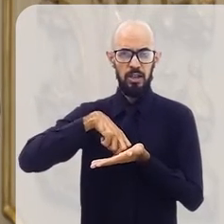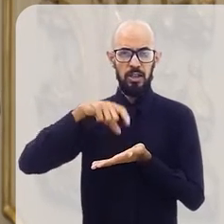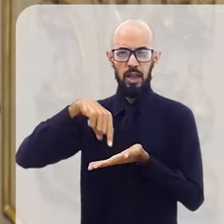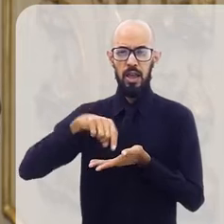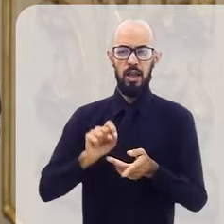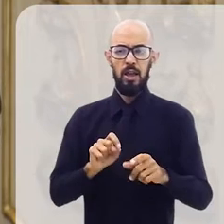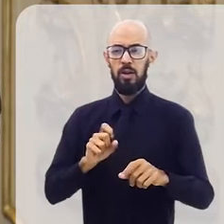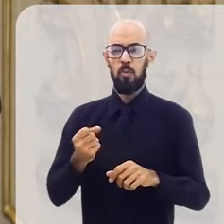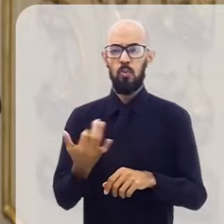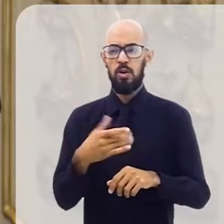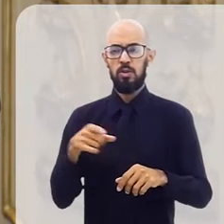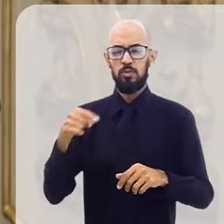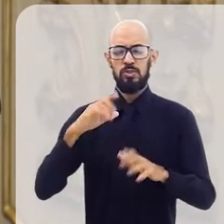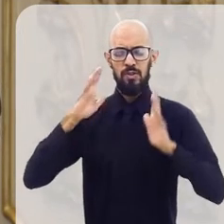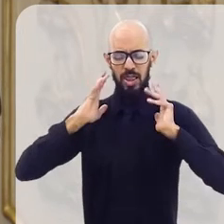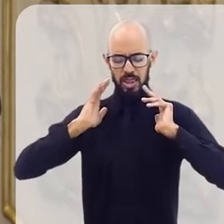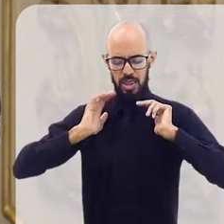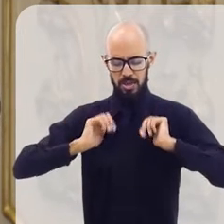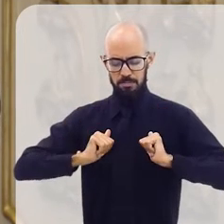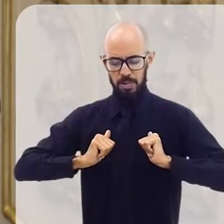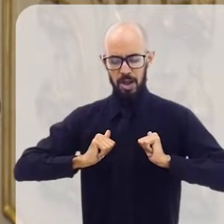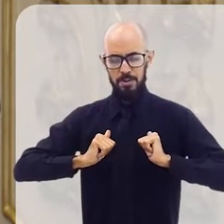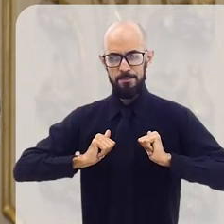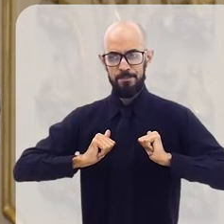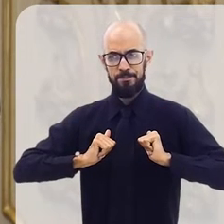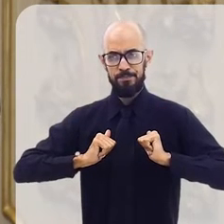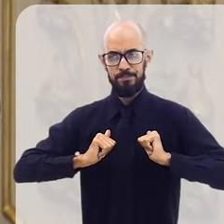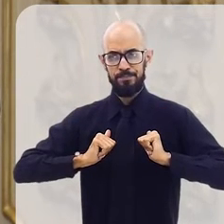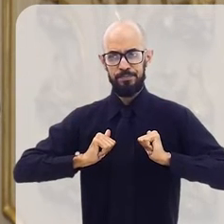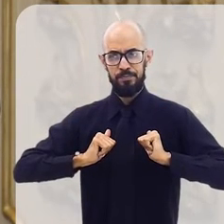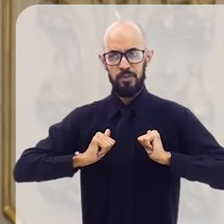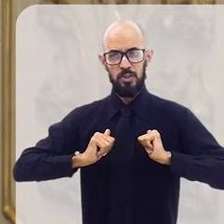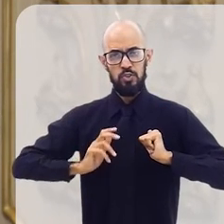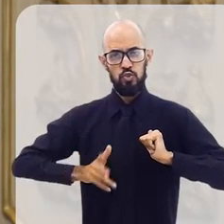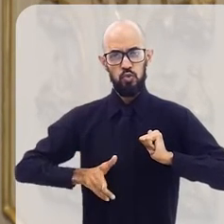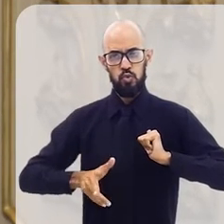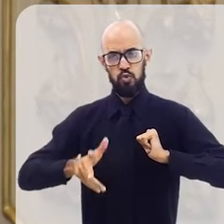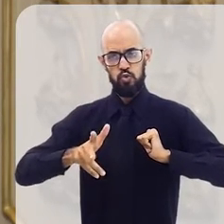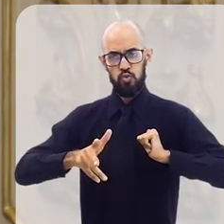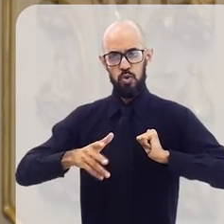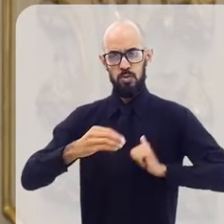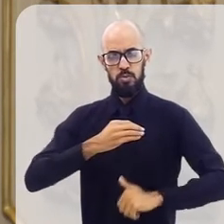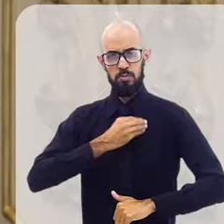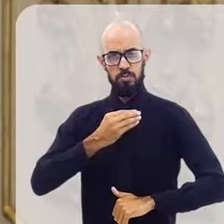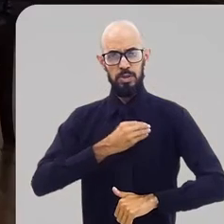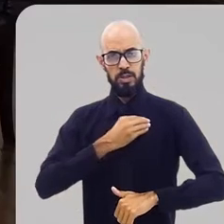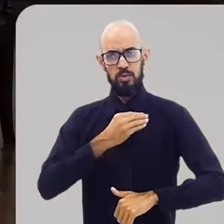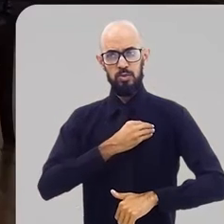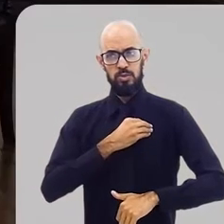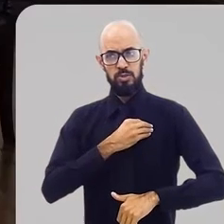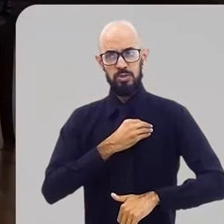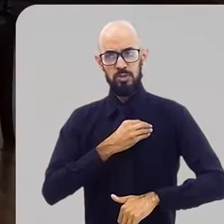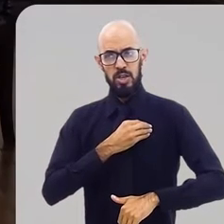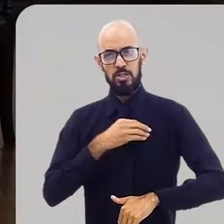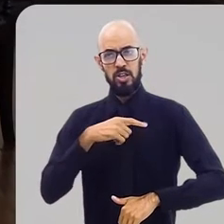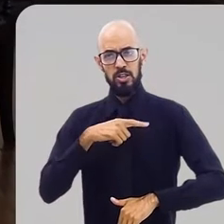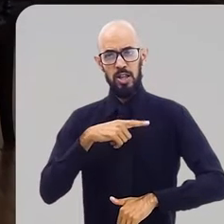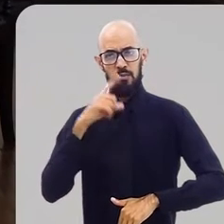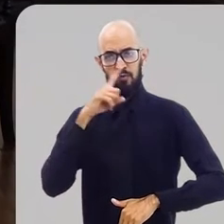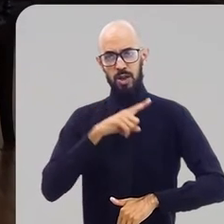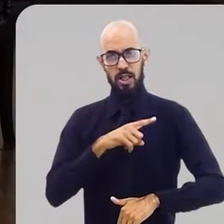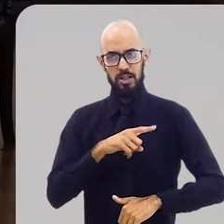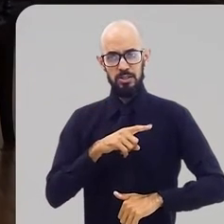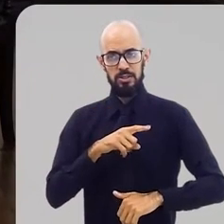o momento que vai justamente lavar né porque continuamos pecadores temos